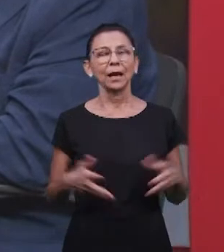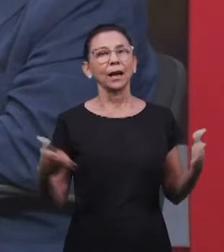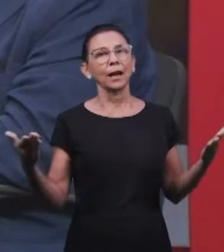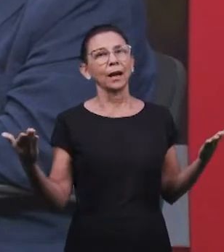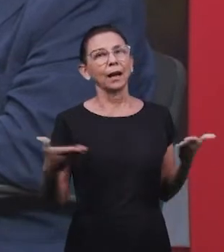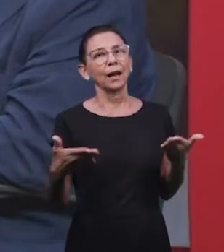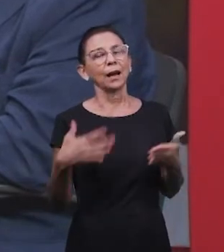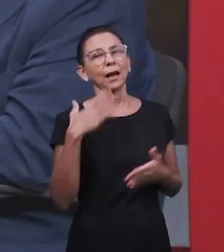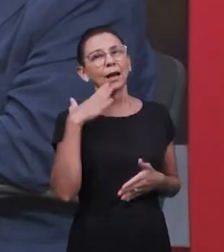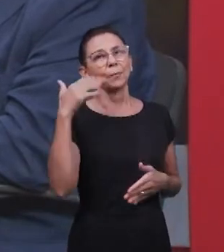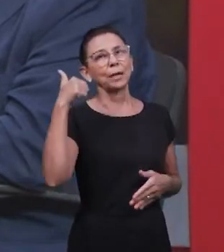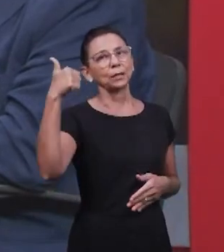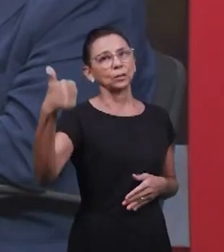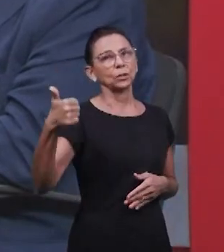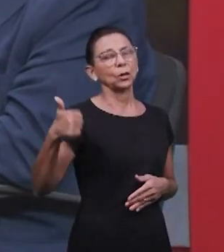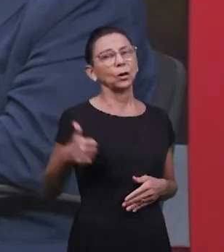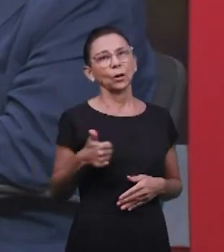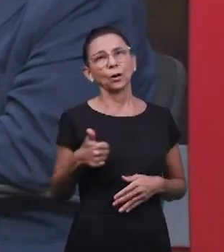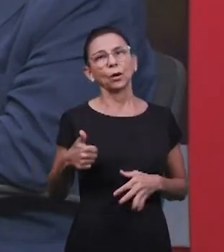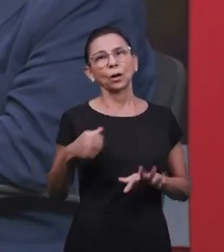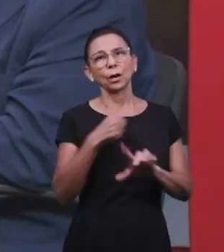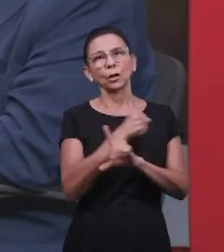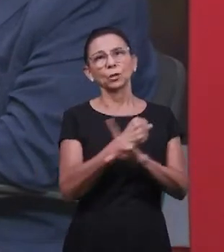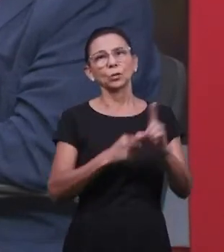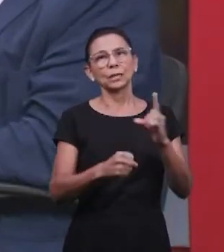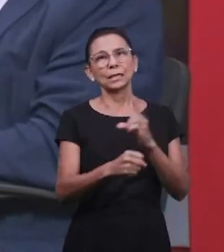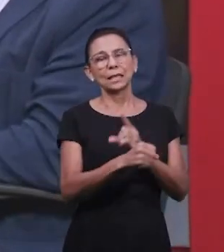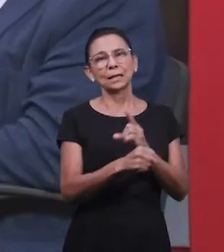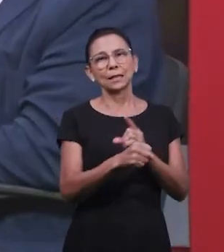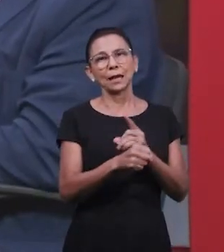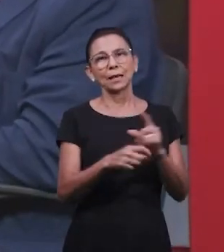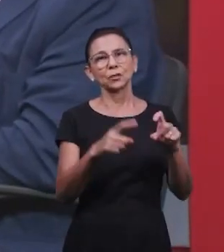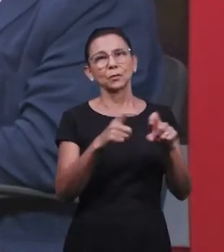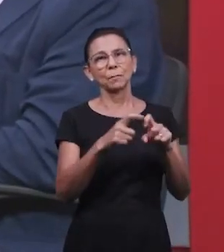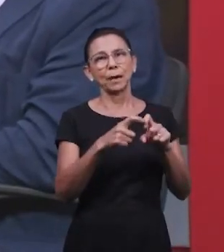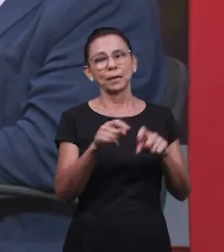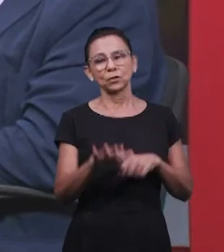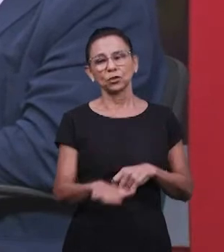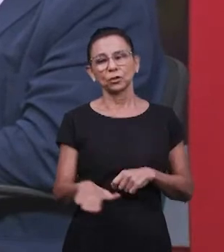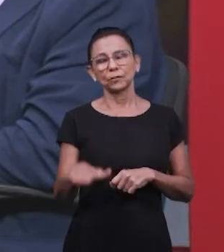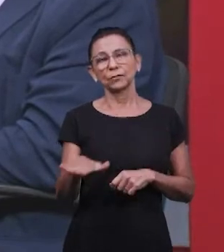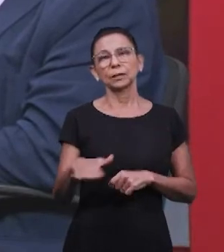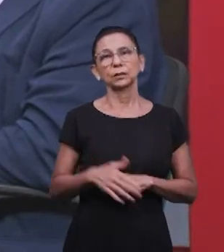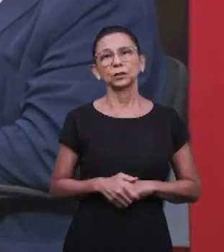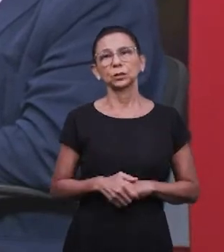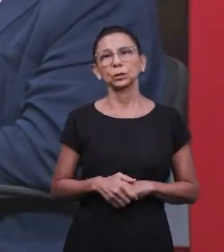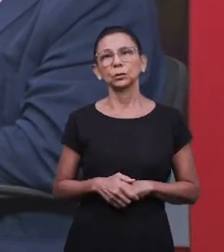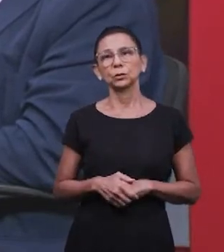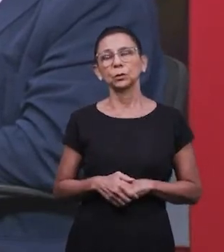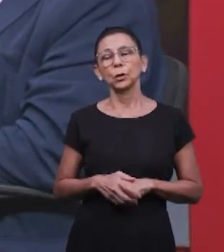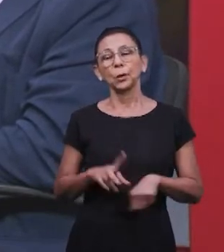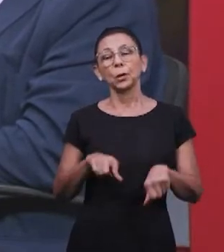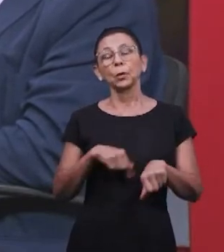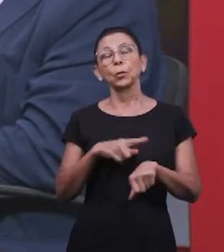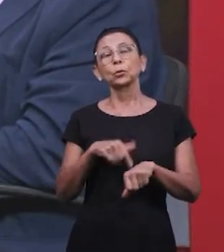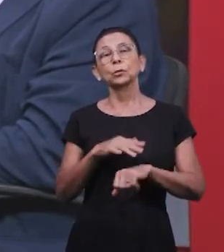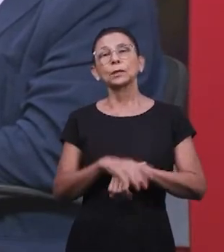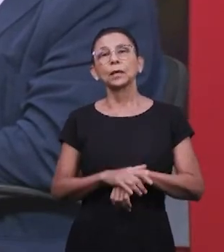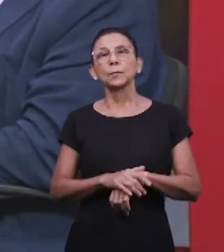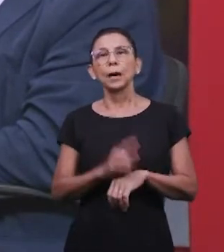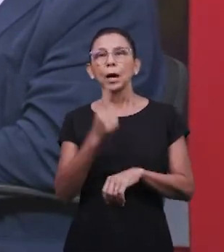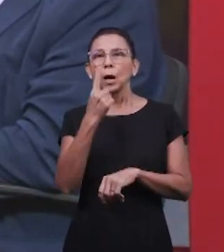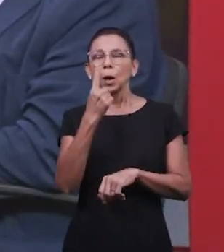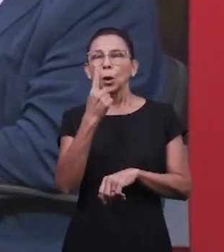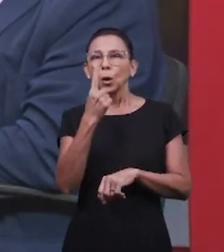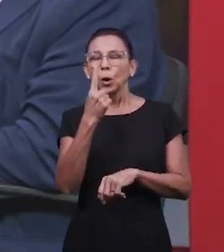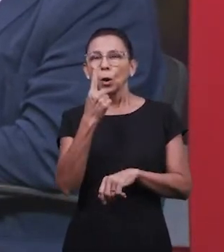que a Sociedade Brasileira de Pediatria está colocando? É 1 hora? Então, eu dou 2 vezes uma bolinha para ele. Meia